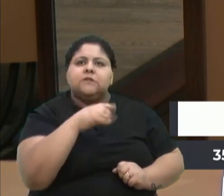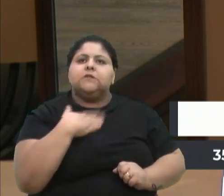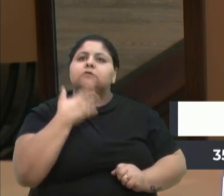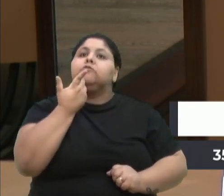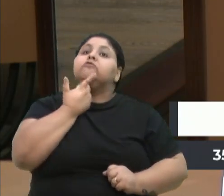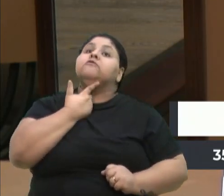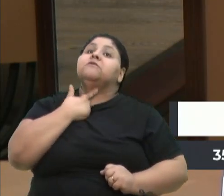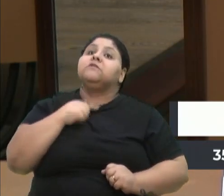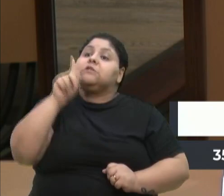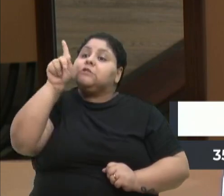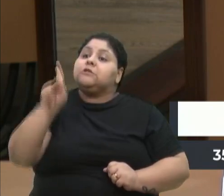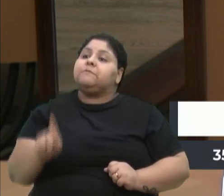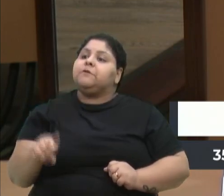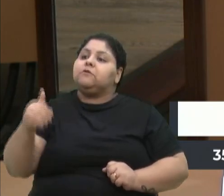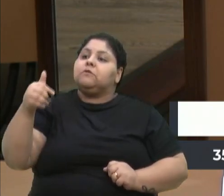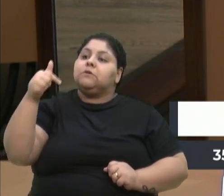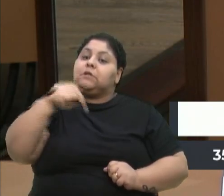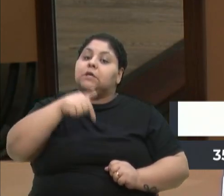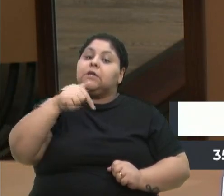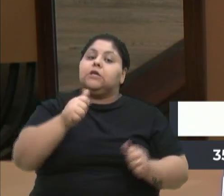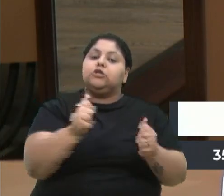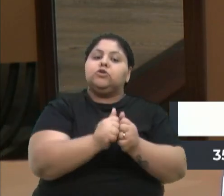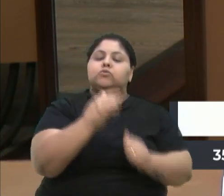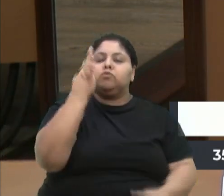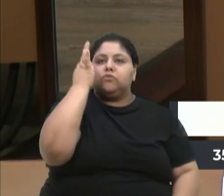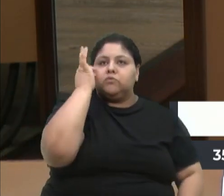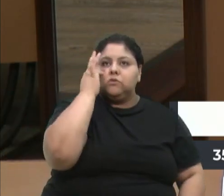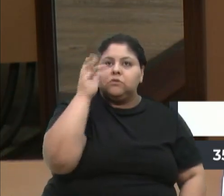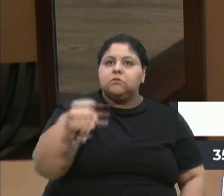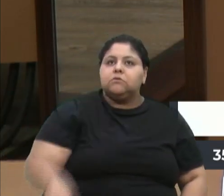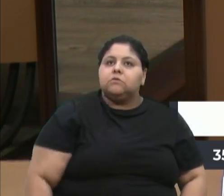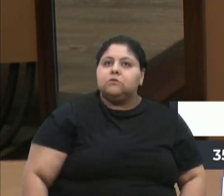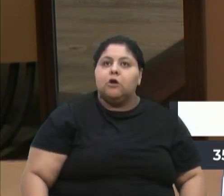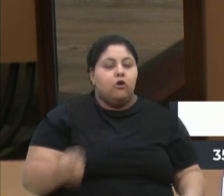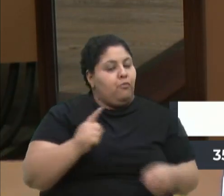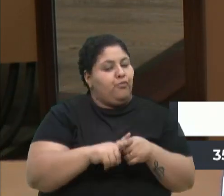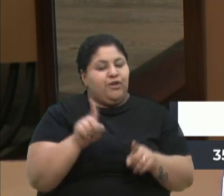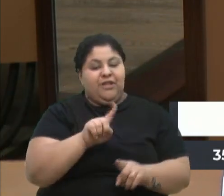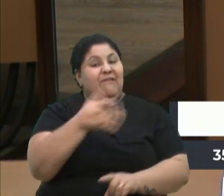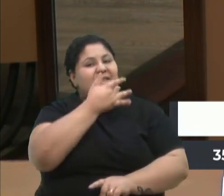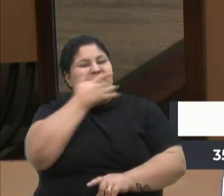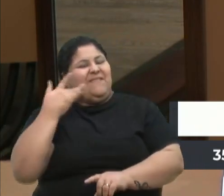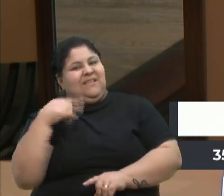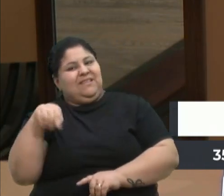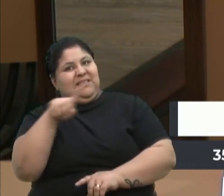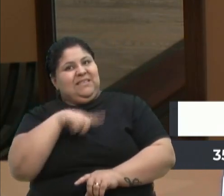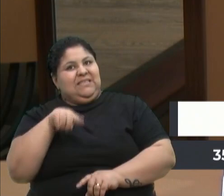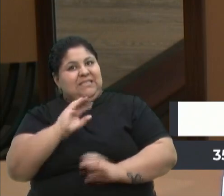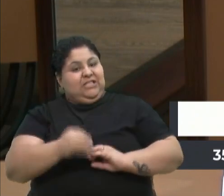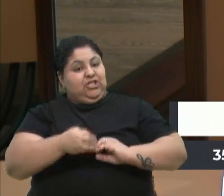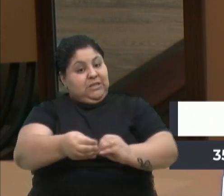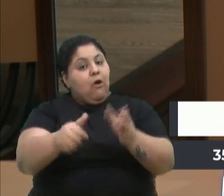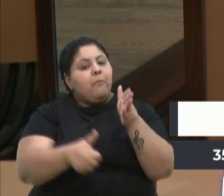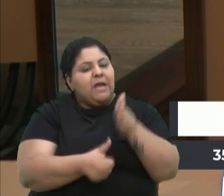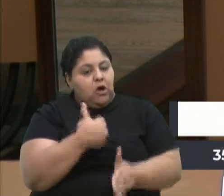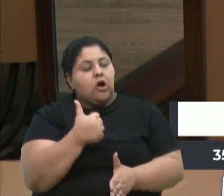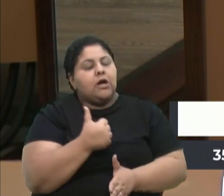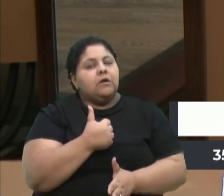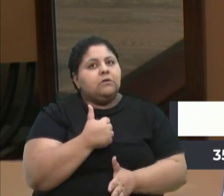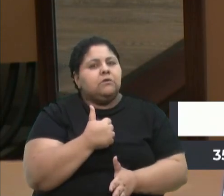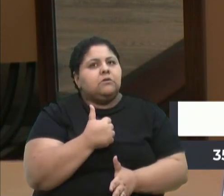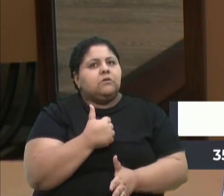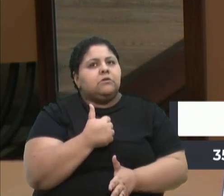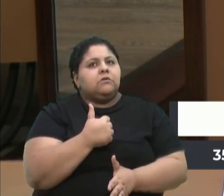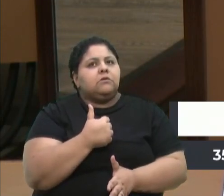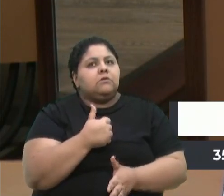estivessem aqui, nos nossos cargos. Porque não é fácil a gente dar o nosso melhor, e